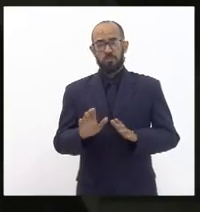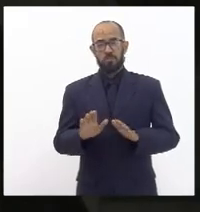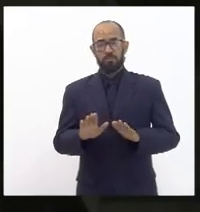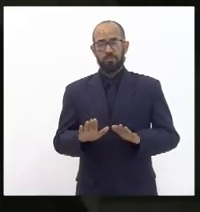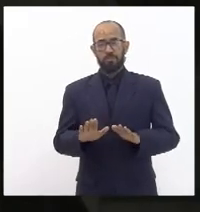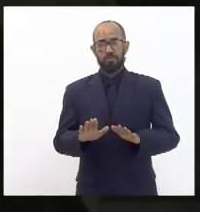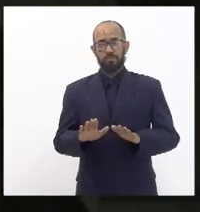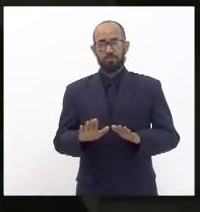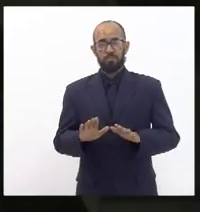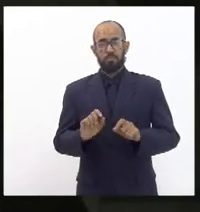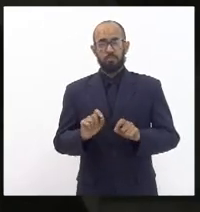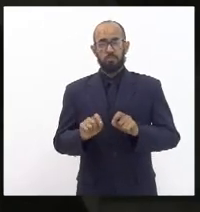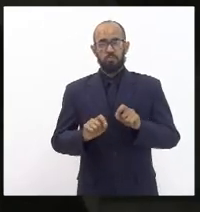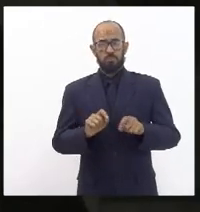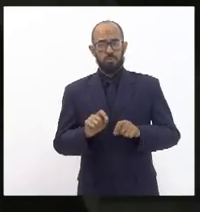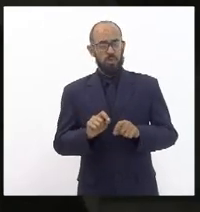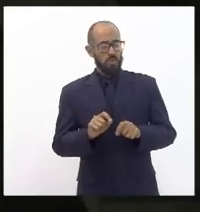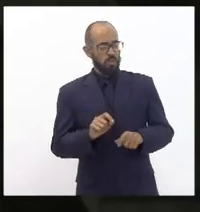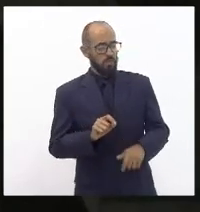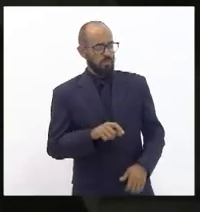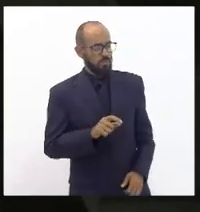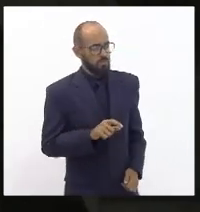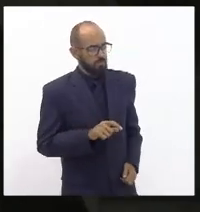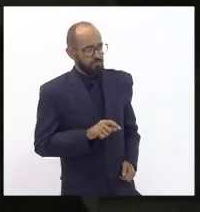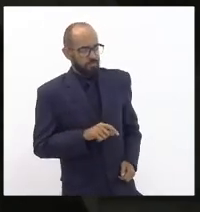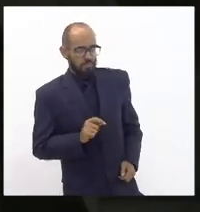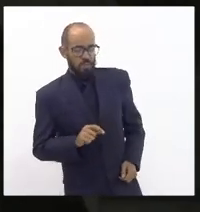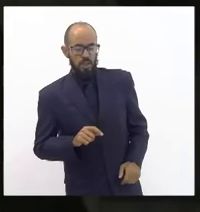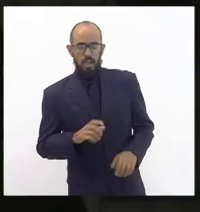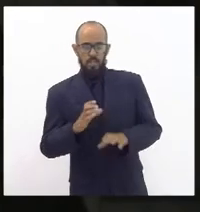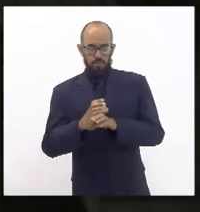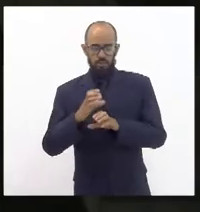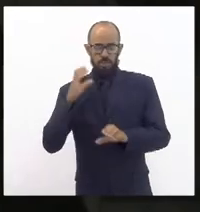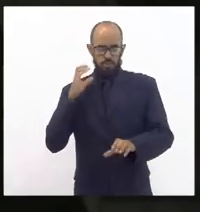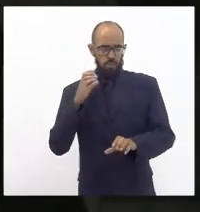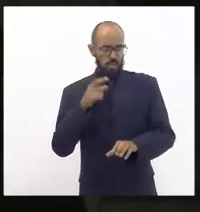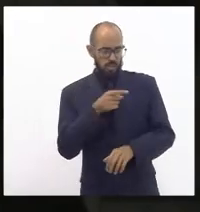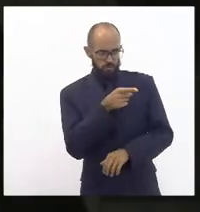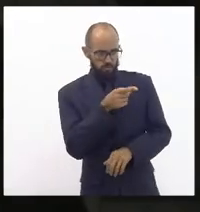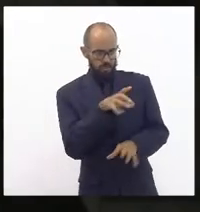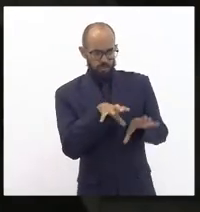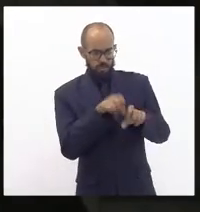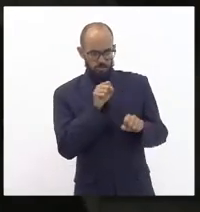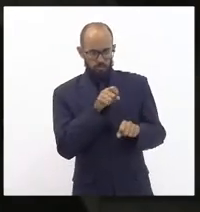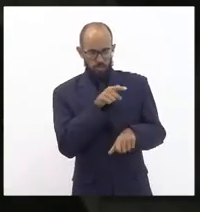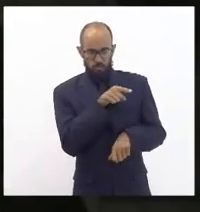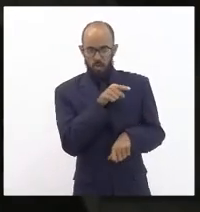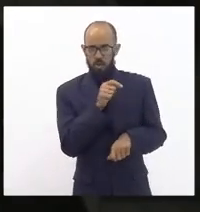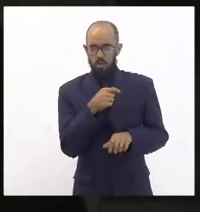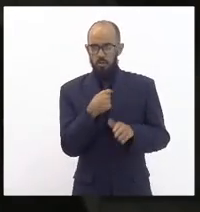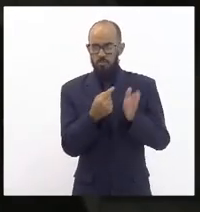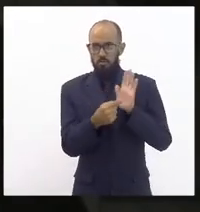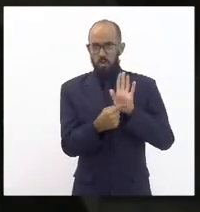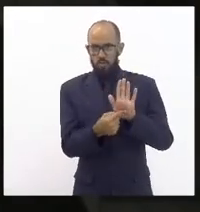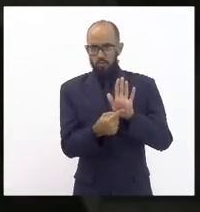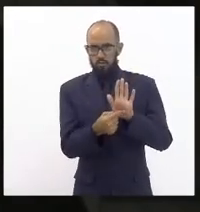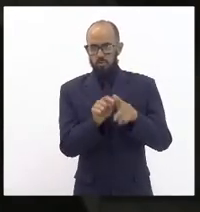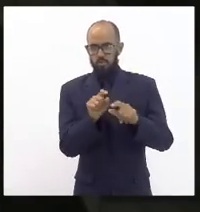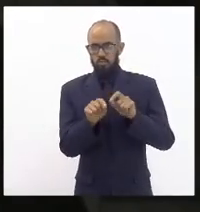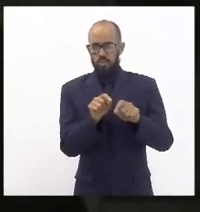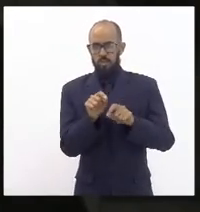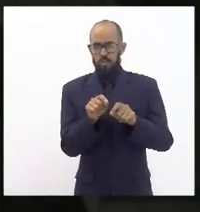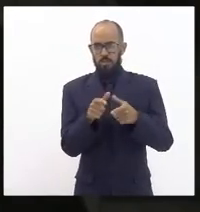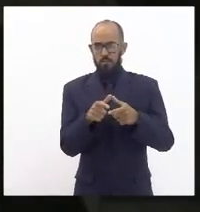ramo que vossa excelência se formou em engenharia eu mostro que a maioria